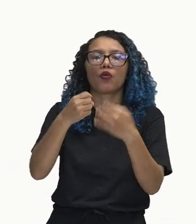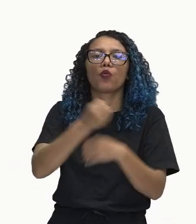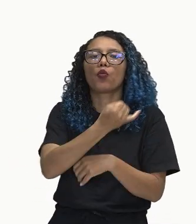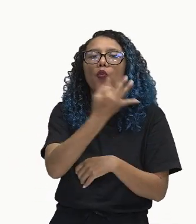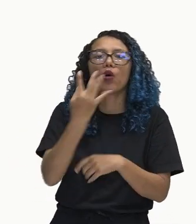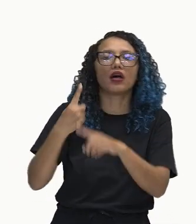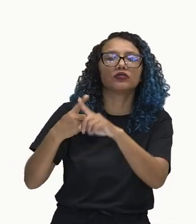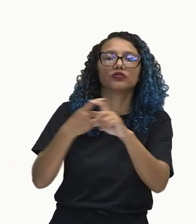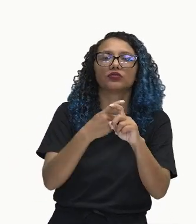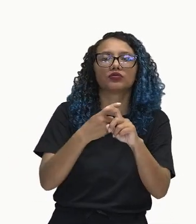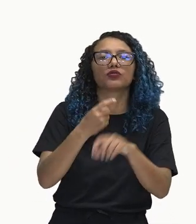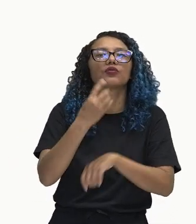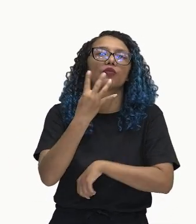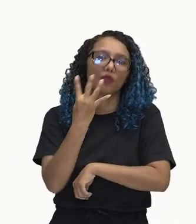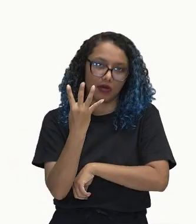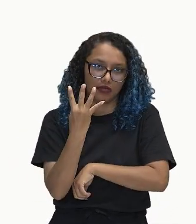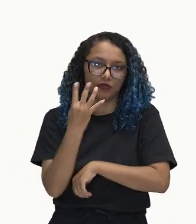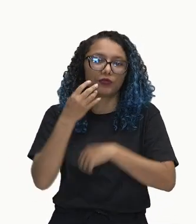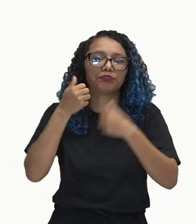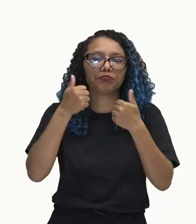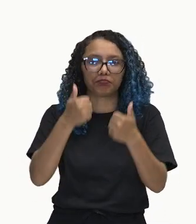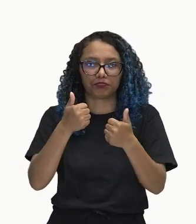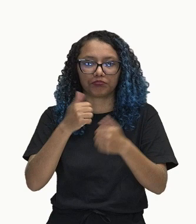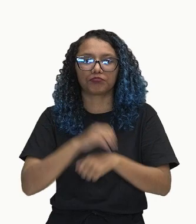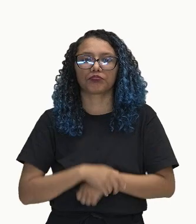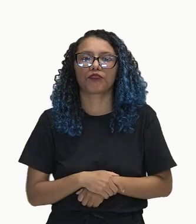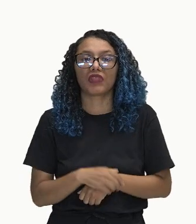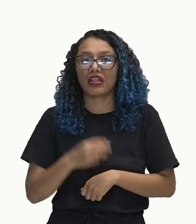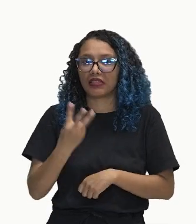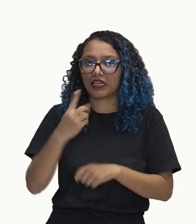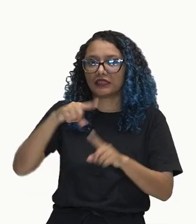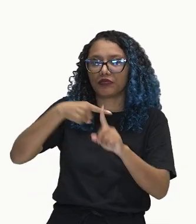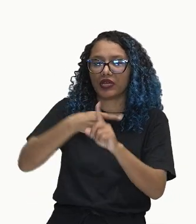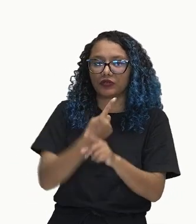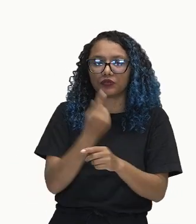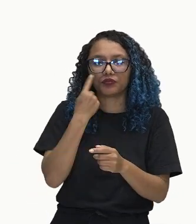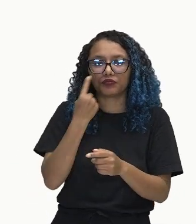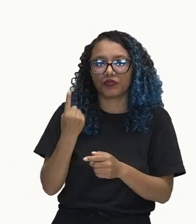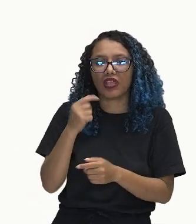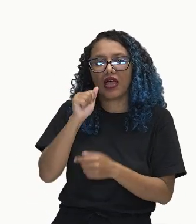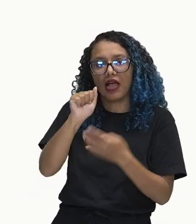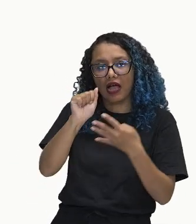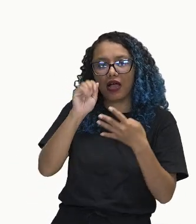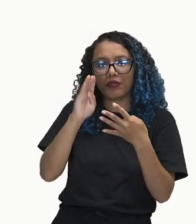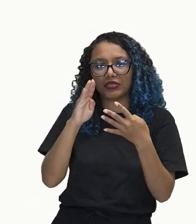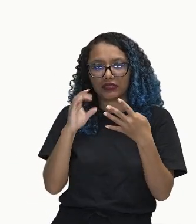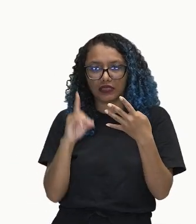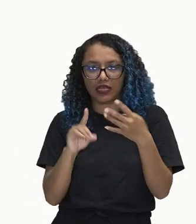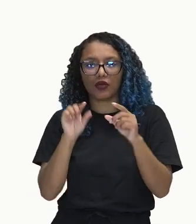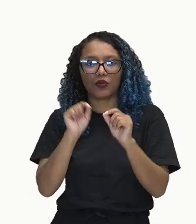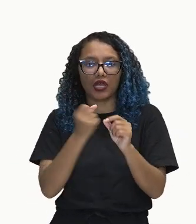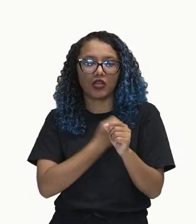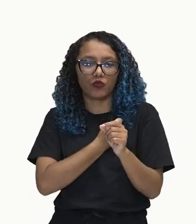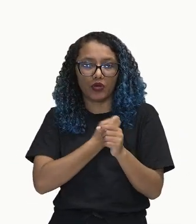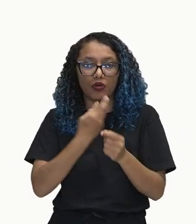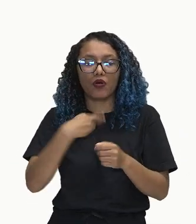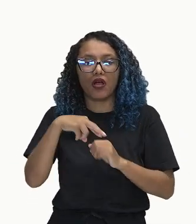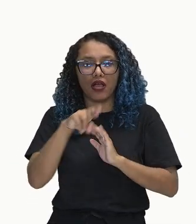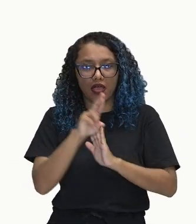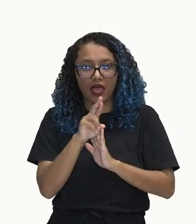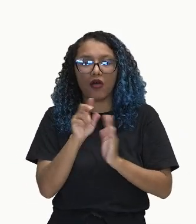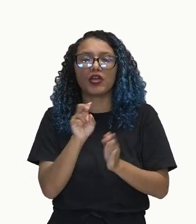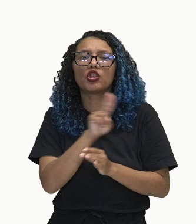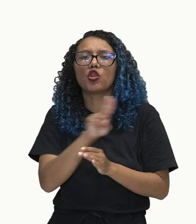Beleza. Aqui, ó, A, B, C e D são números reais. E eles são chamados de coeficientes da